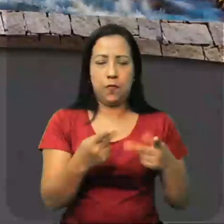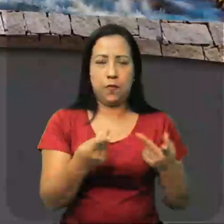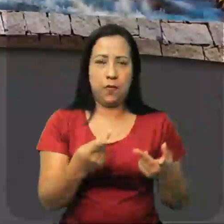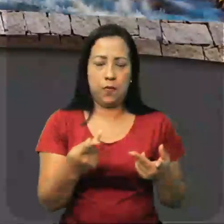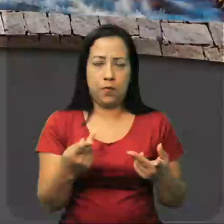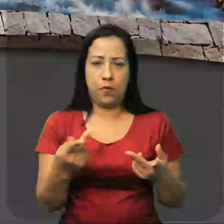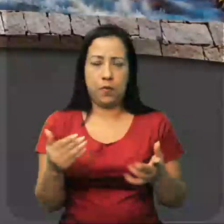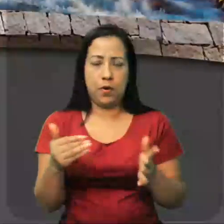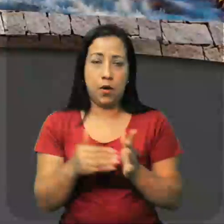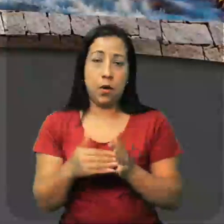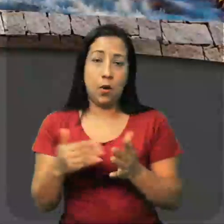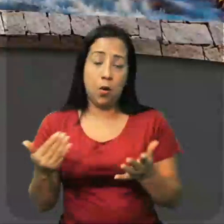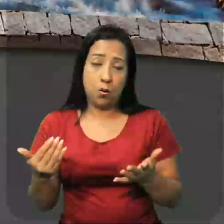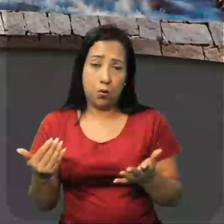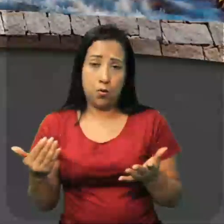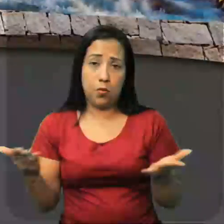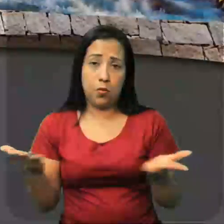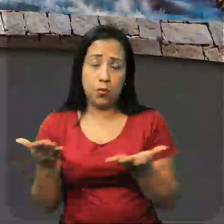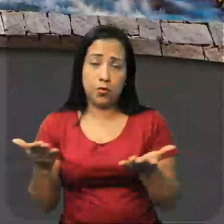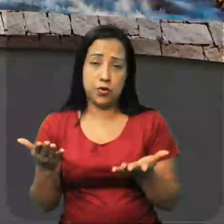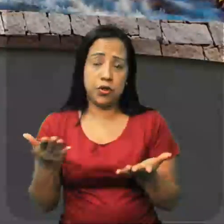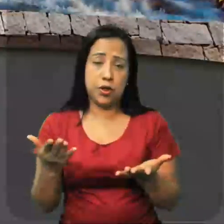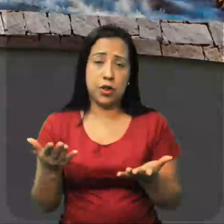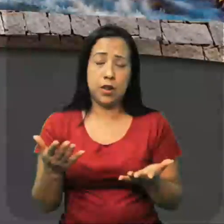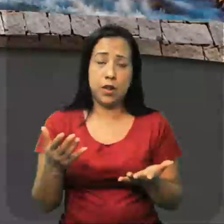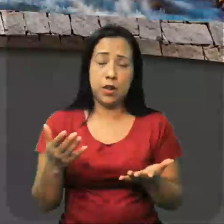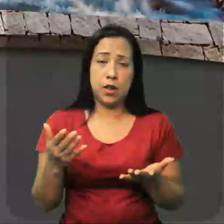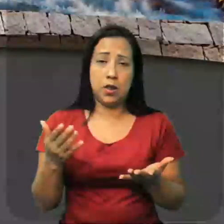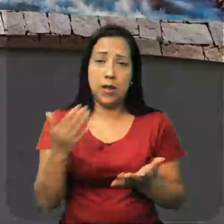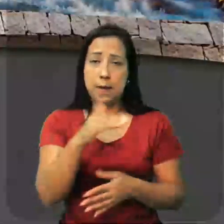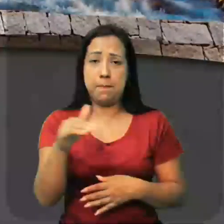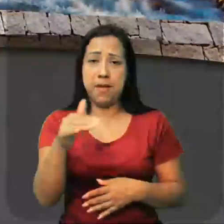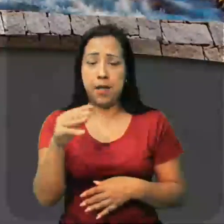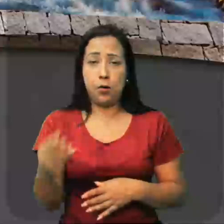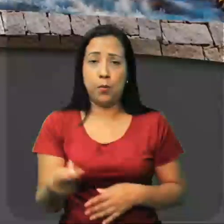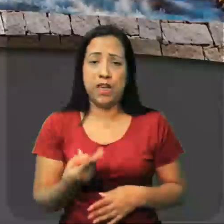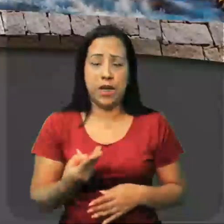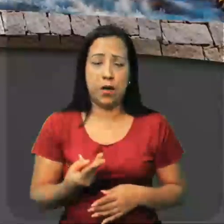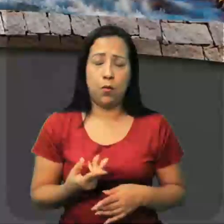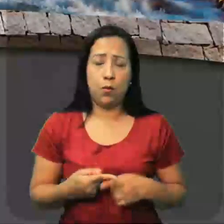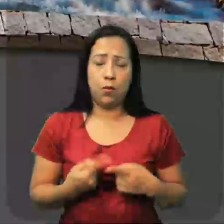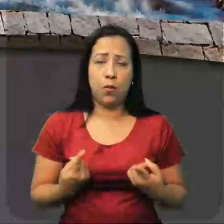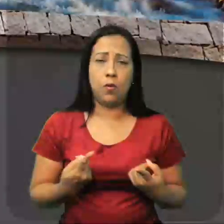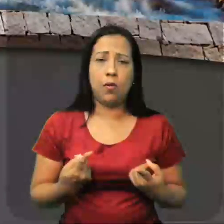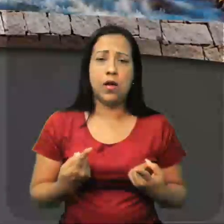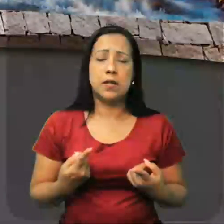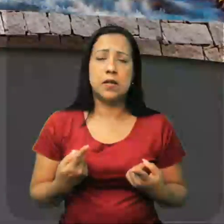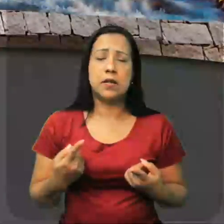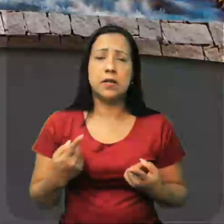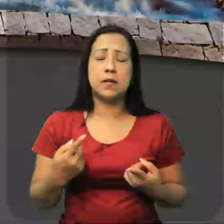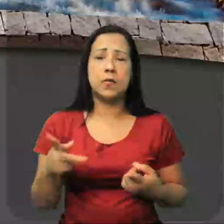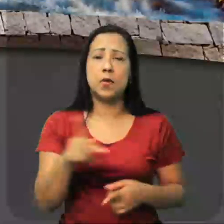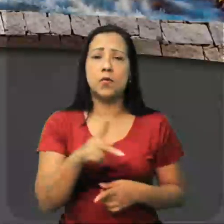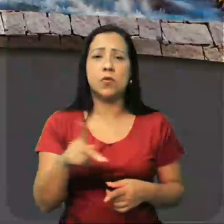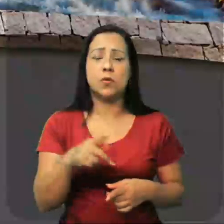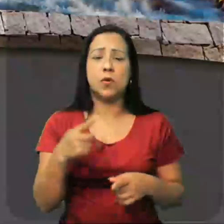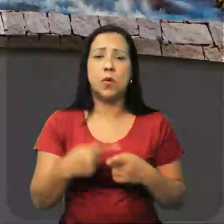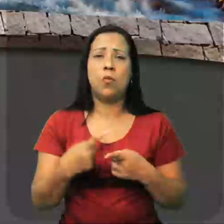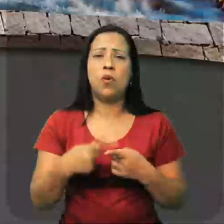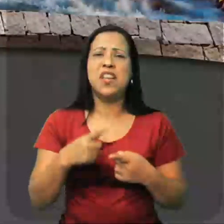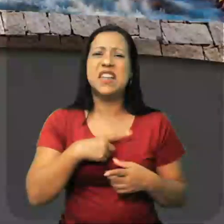crescimento desacelerou, porque diminuiu a migração. Mas, professor, por que veio tanta gente para cá? Pergunta para o seu